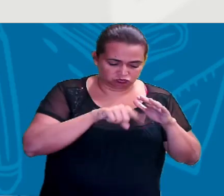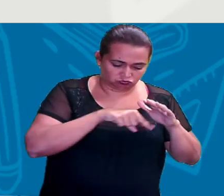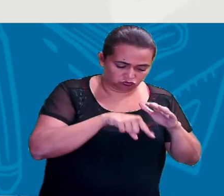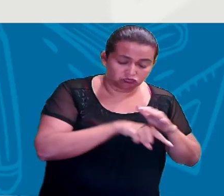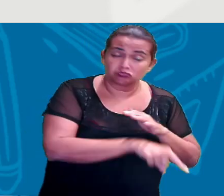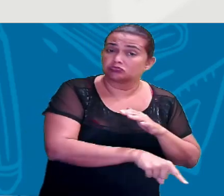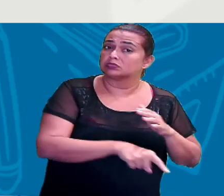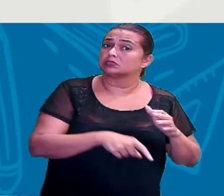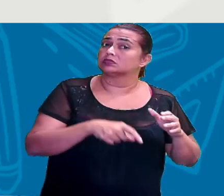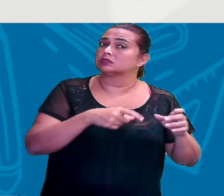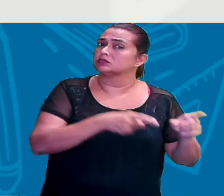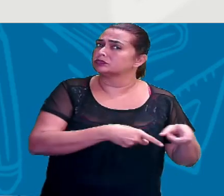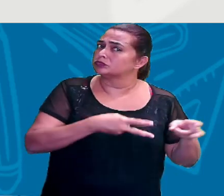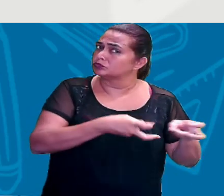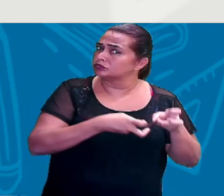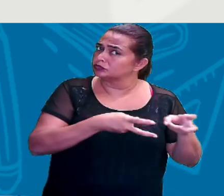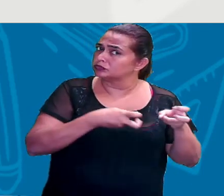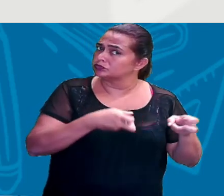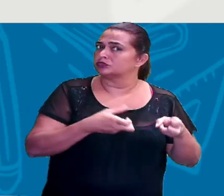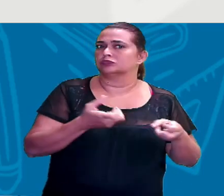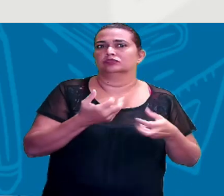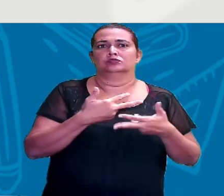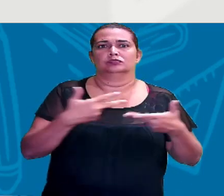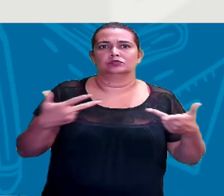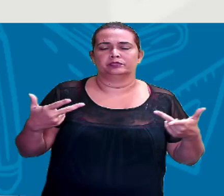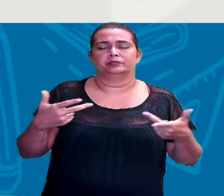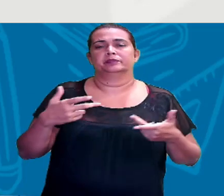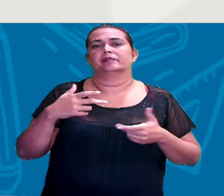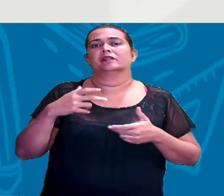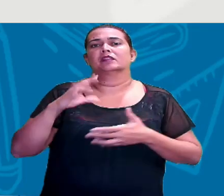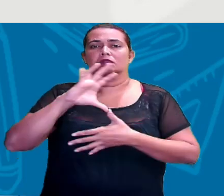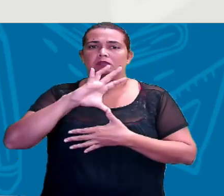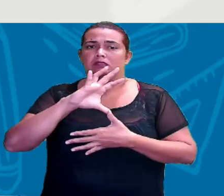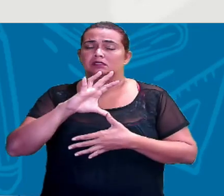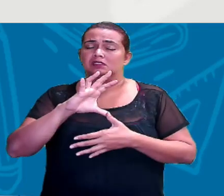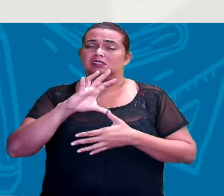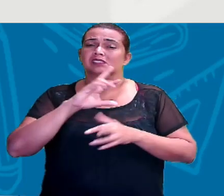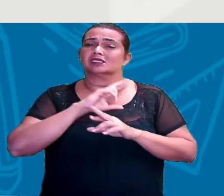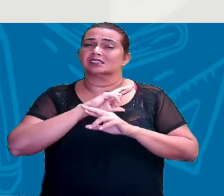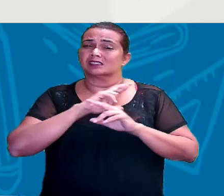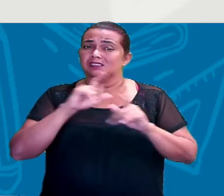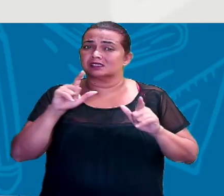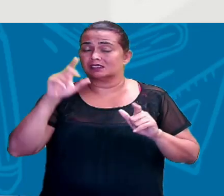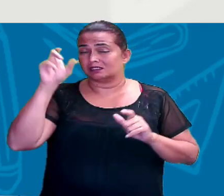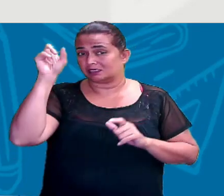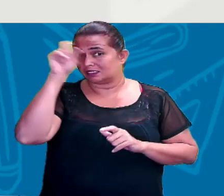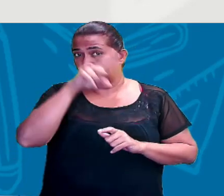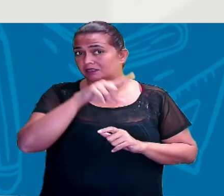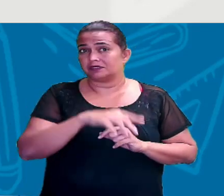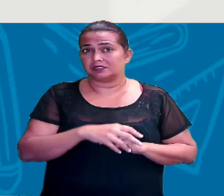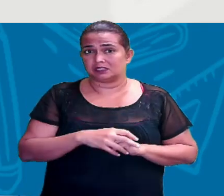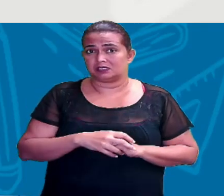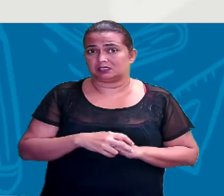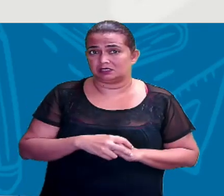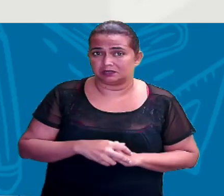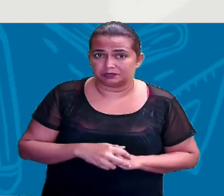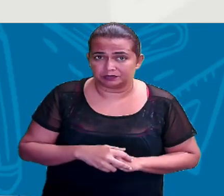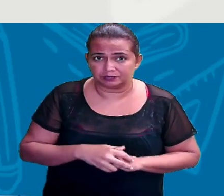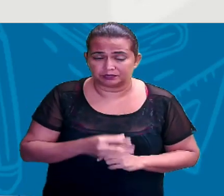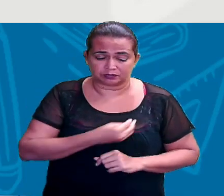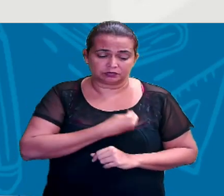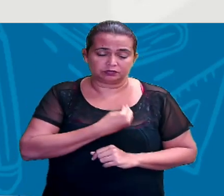de expulsões e a América Latina tem sofrido muito também com isso nos últimos tempos,